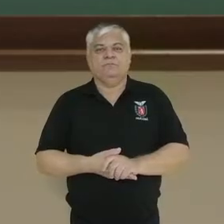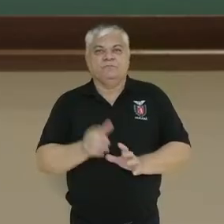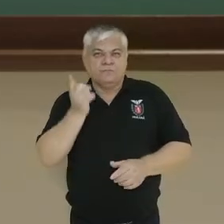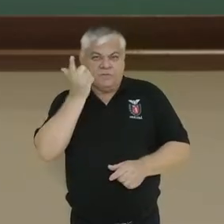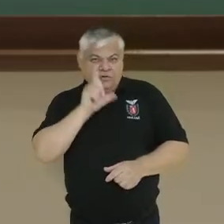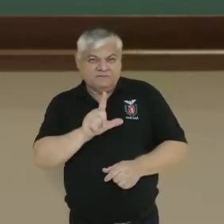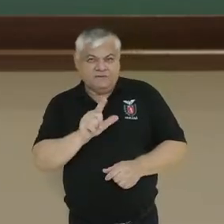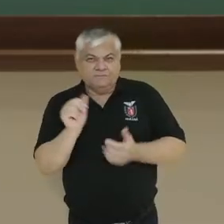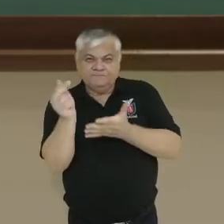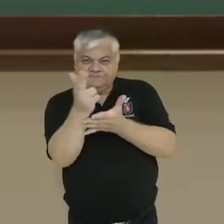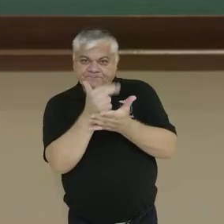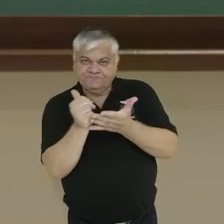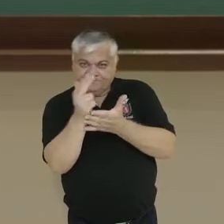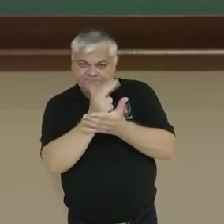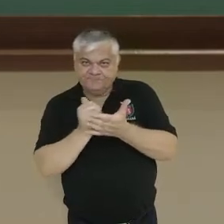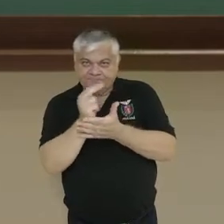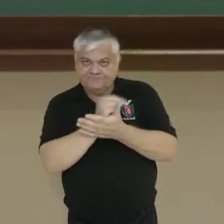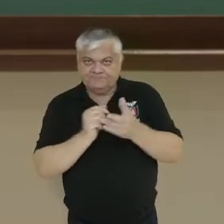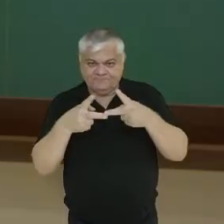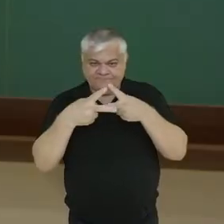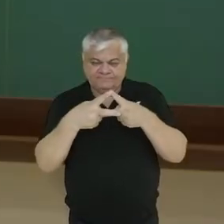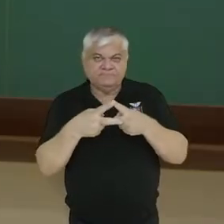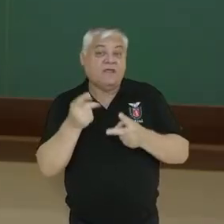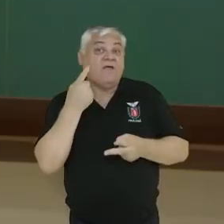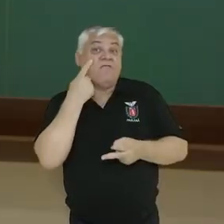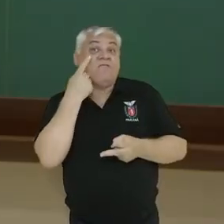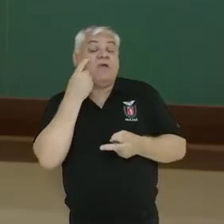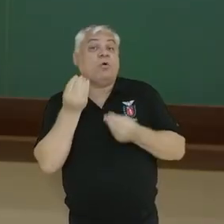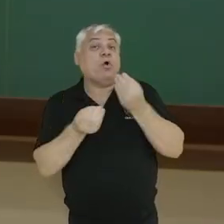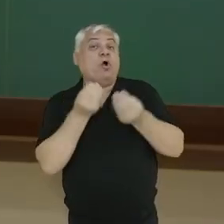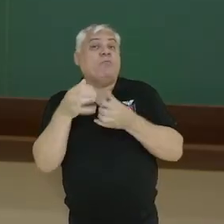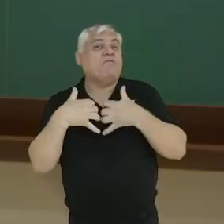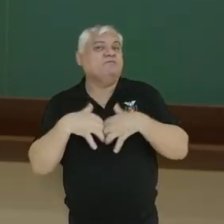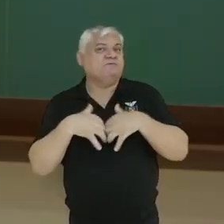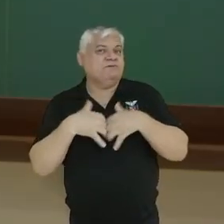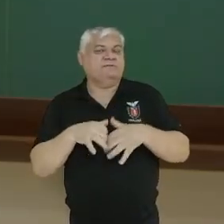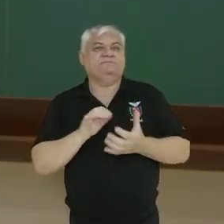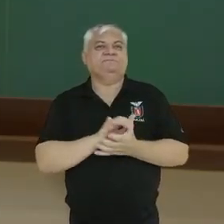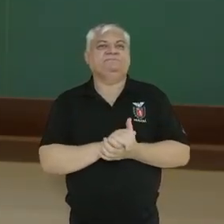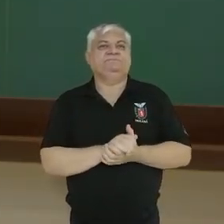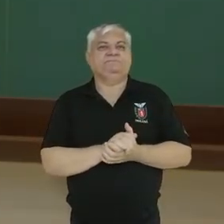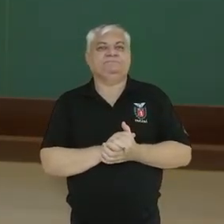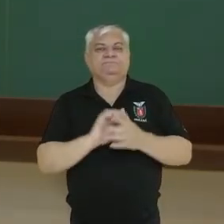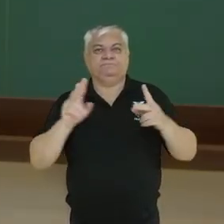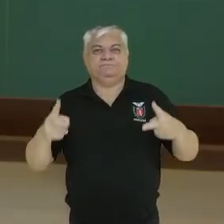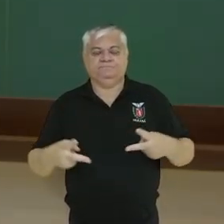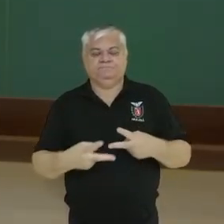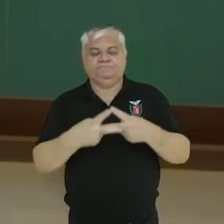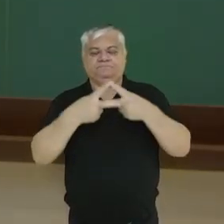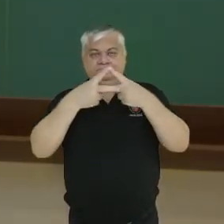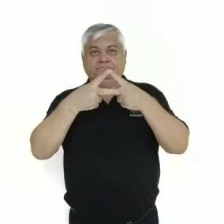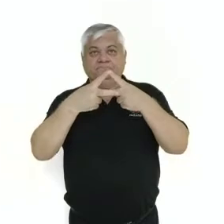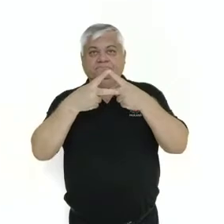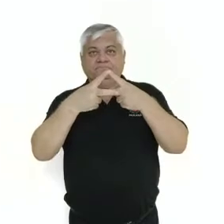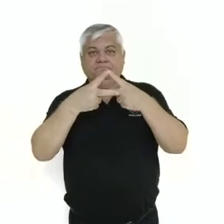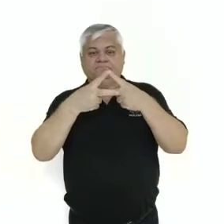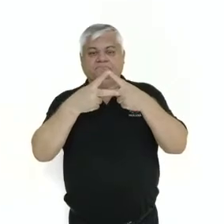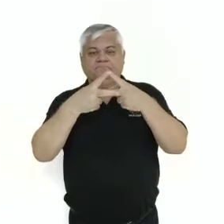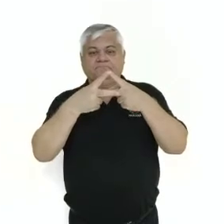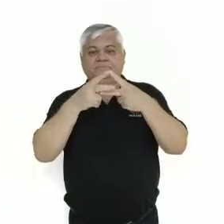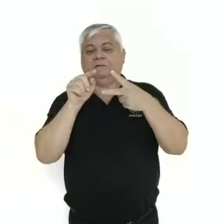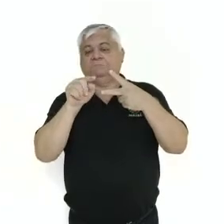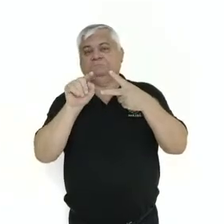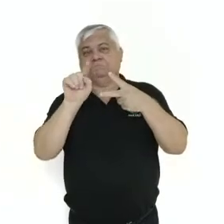Conseguiu fazer o desenho? Vamos entender como é que funciona essa situação aqui. Ó, eu tenho um triângulo equilátero, cujo lado eu não sei quanto